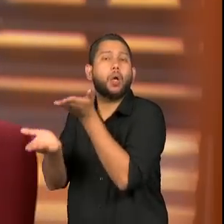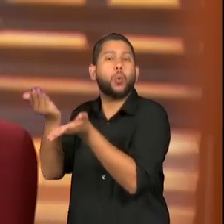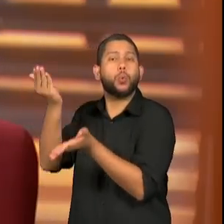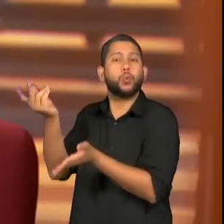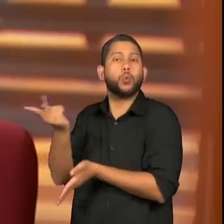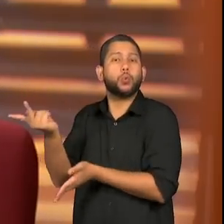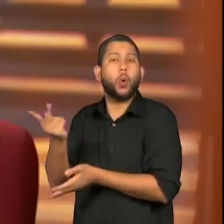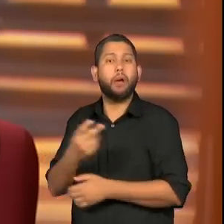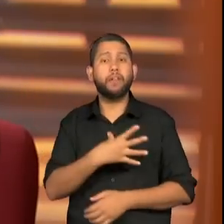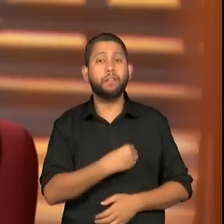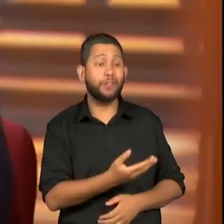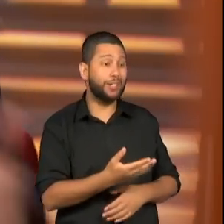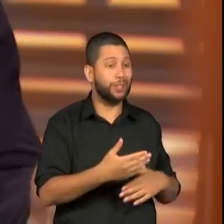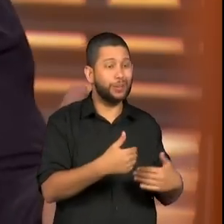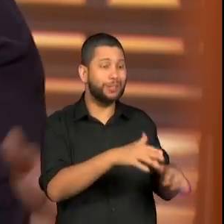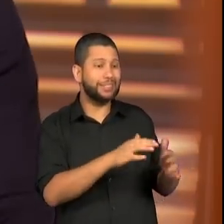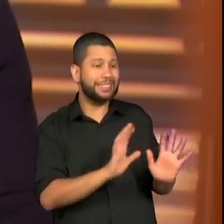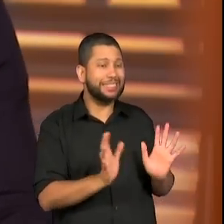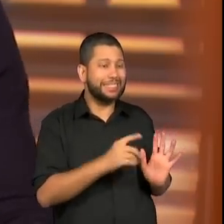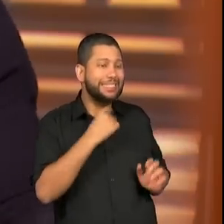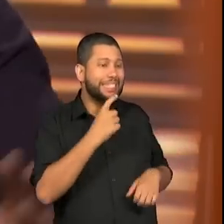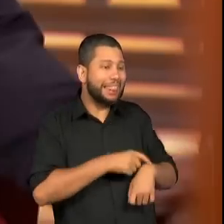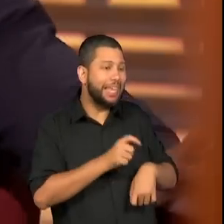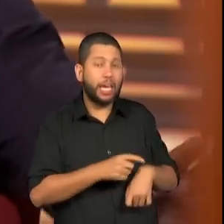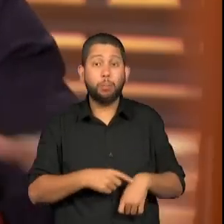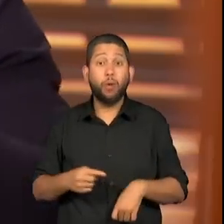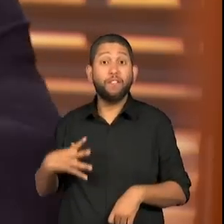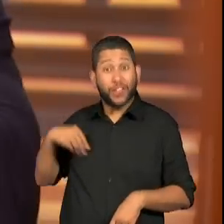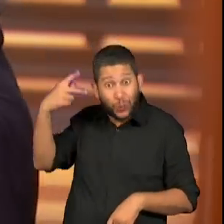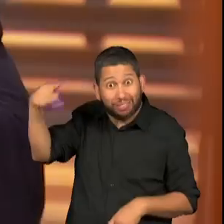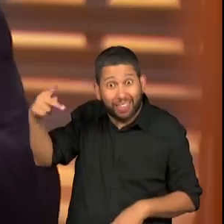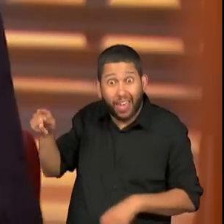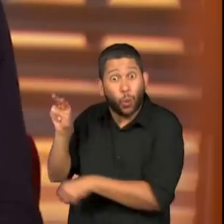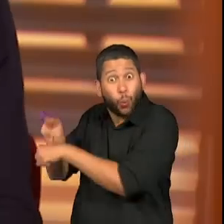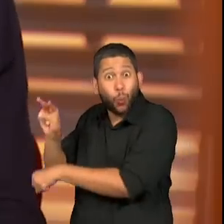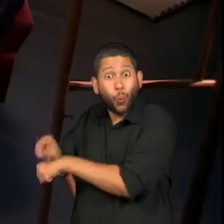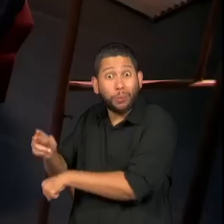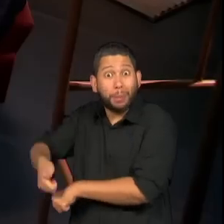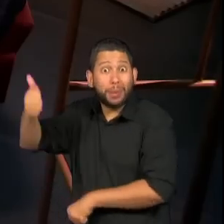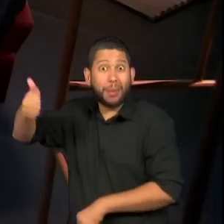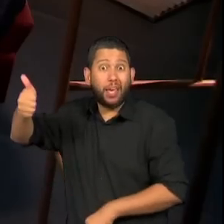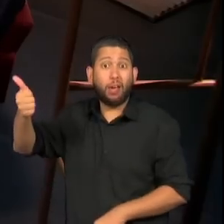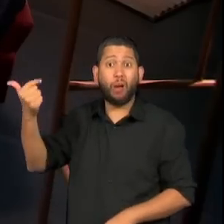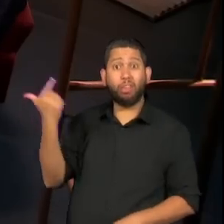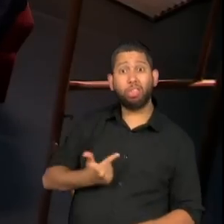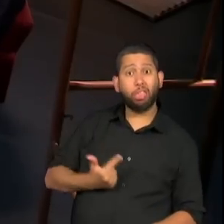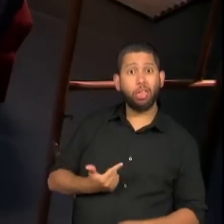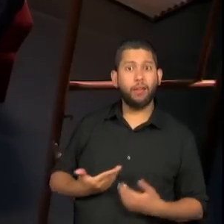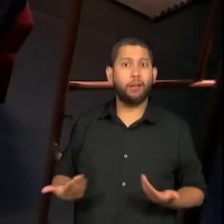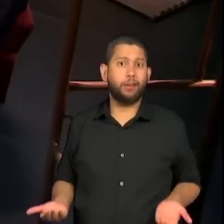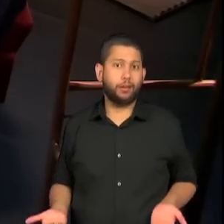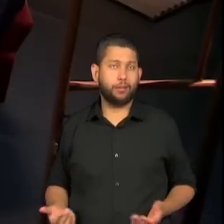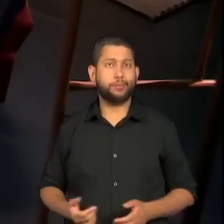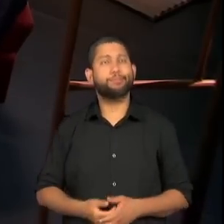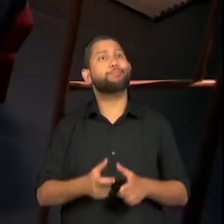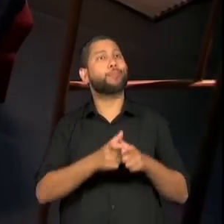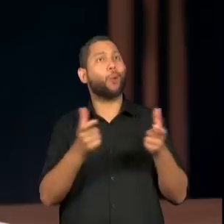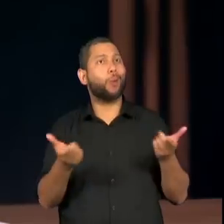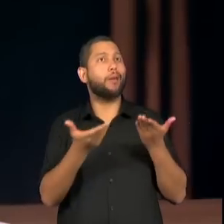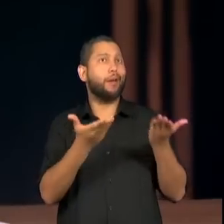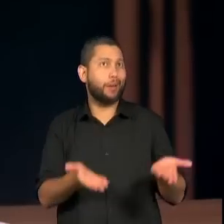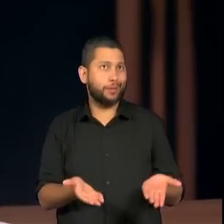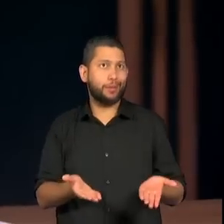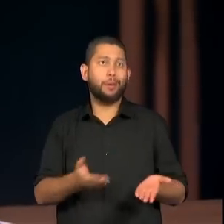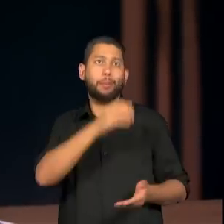os filhos da madame do que com a gente em casa. Ela deixava a gente sozinho para ir cuidar da casa de outra pessoa. É a história clássica, né, da